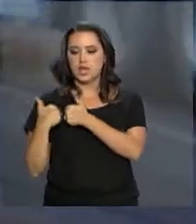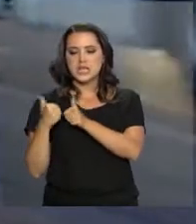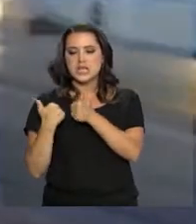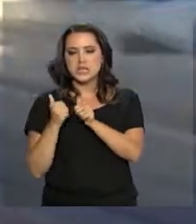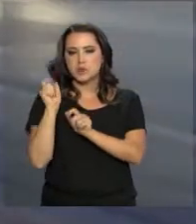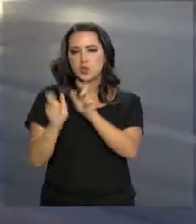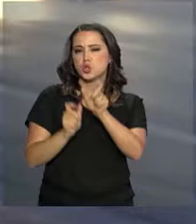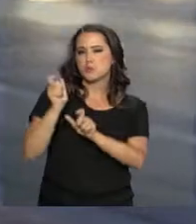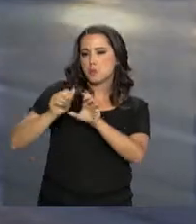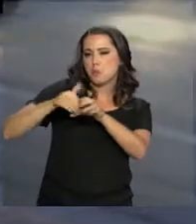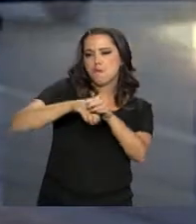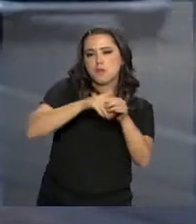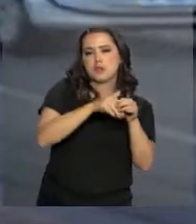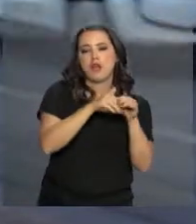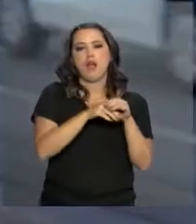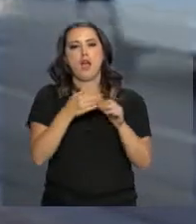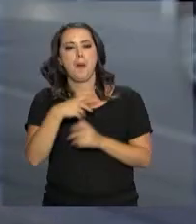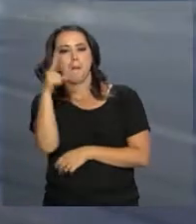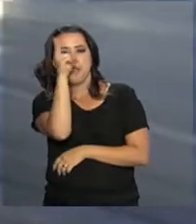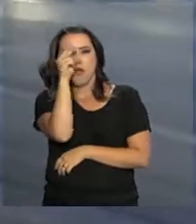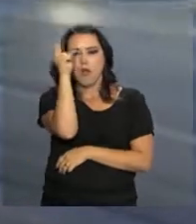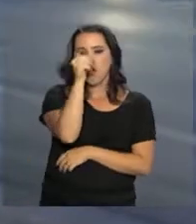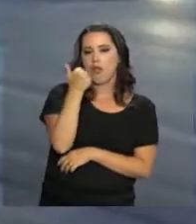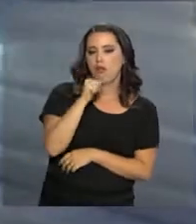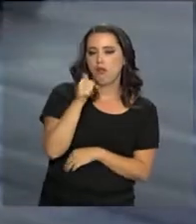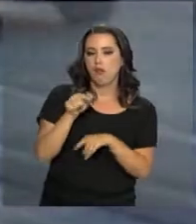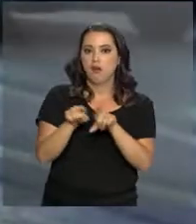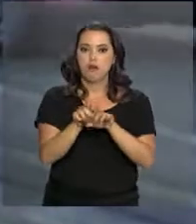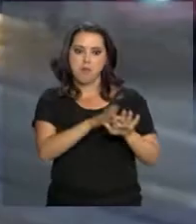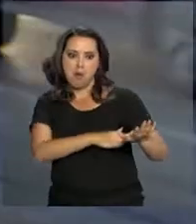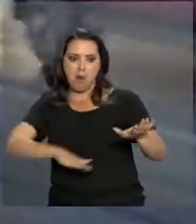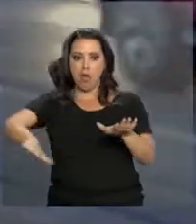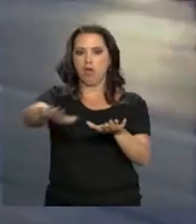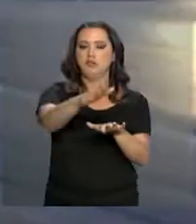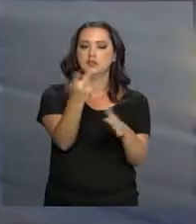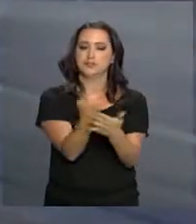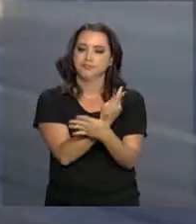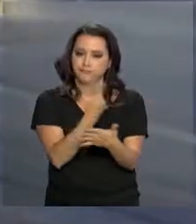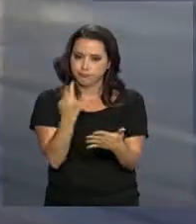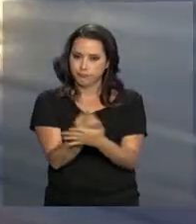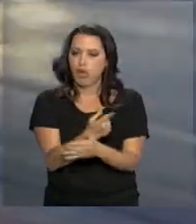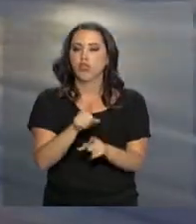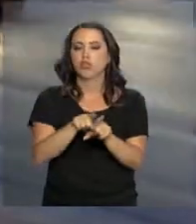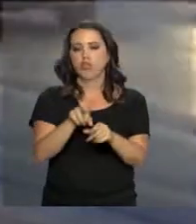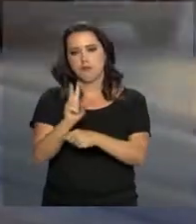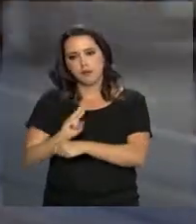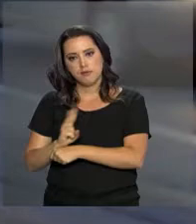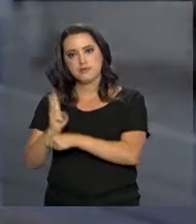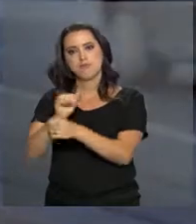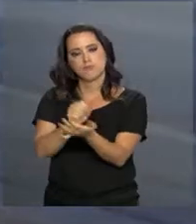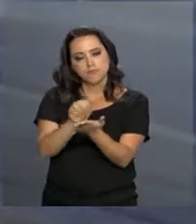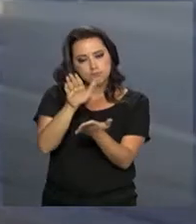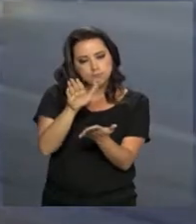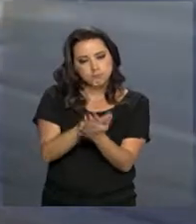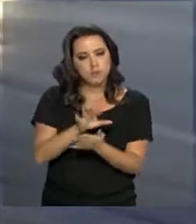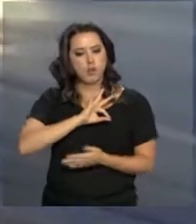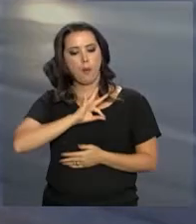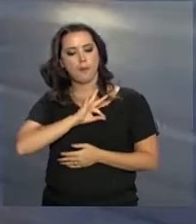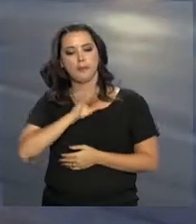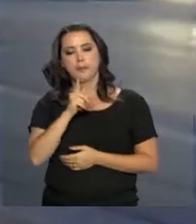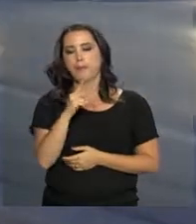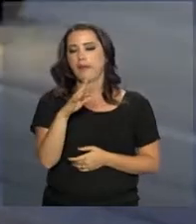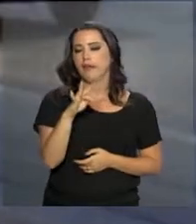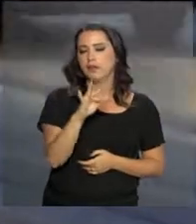de velocidade, embriaguez ao volante e ultrapassagens indevidas também serão fiscalizadas pela PRF